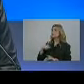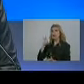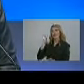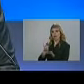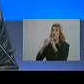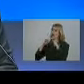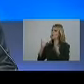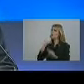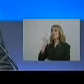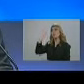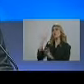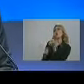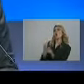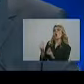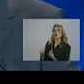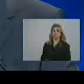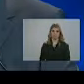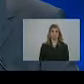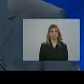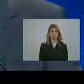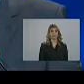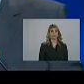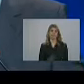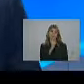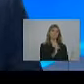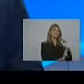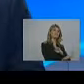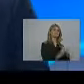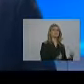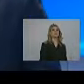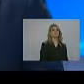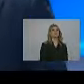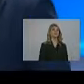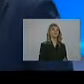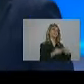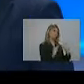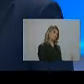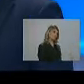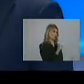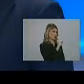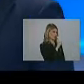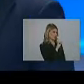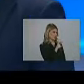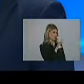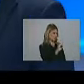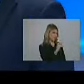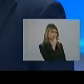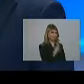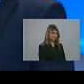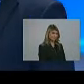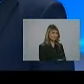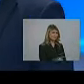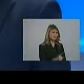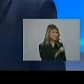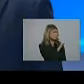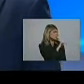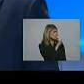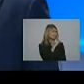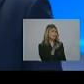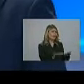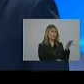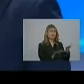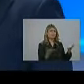para projetar o futuro. Sua tréplica, candidato. Olha, Osório, a situação da cidade do Rio de Janeiro, da Prefeitura, é de pleno equilíbrio.